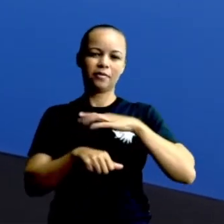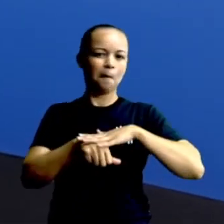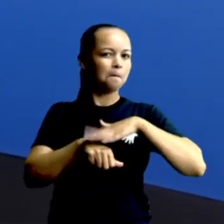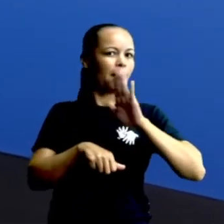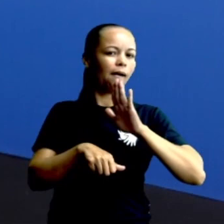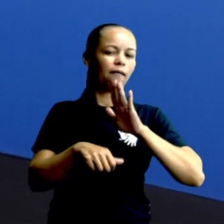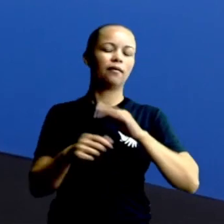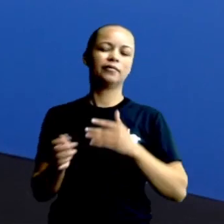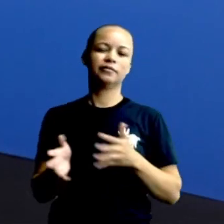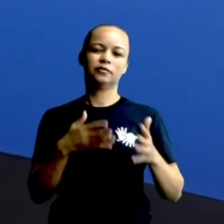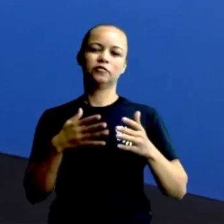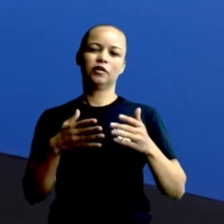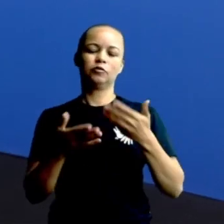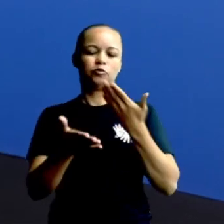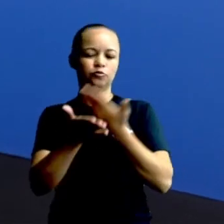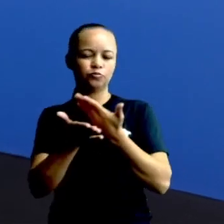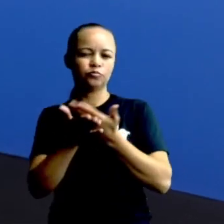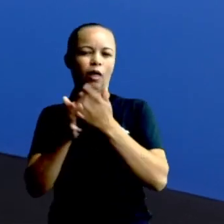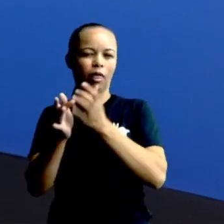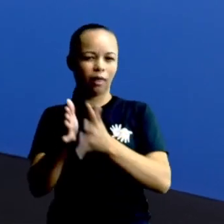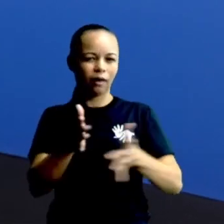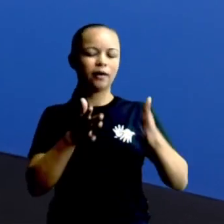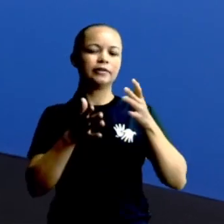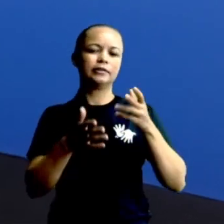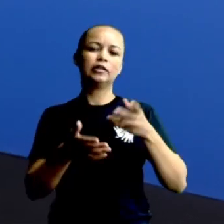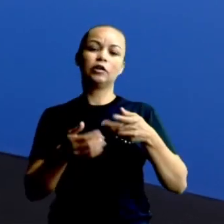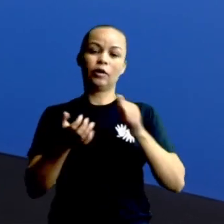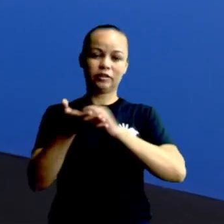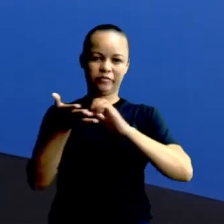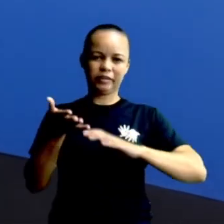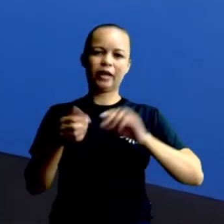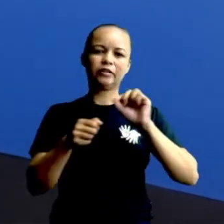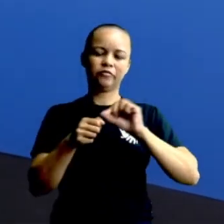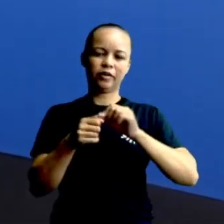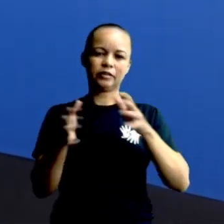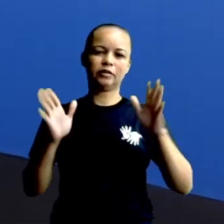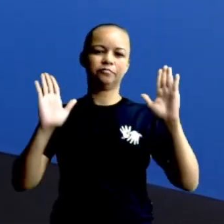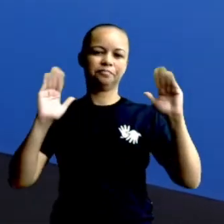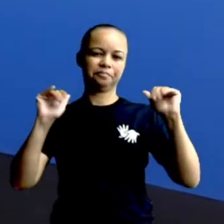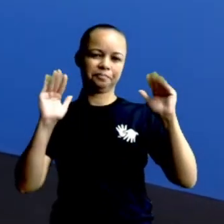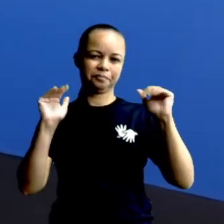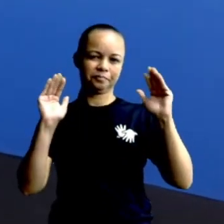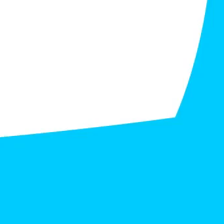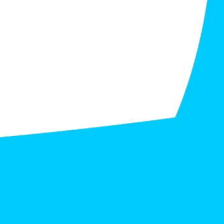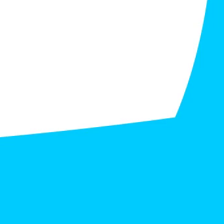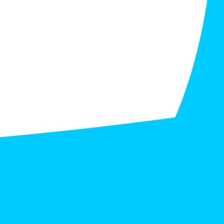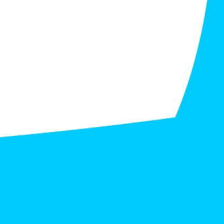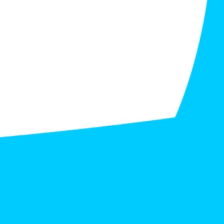Vamos continuar estudando, não deixem de fazer as atividades e até a próxima.